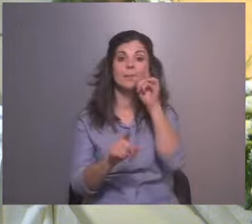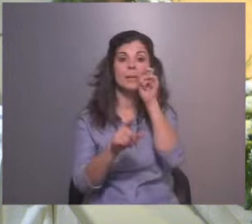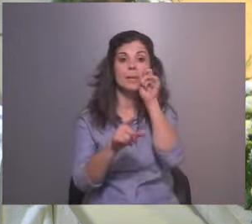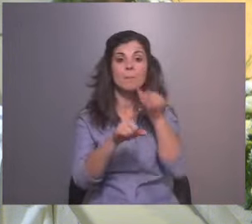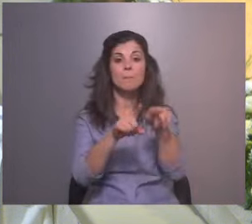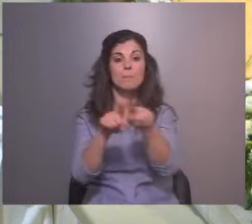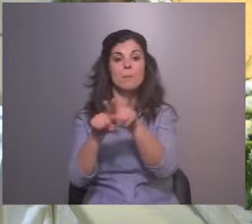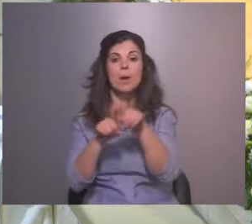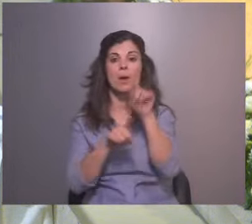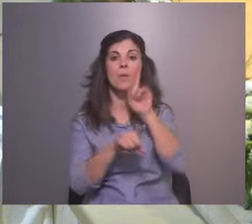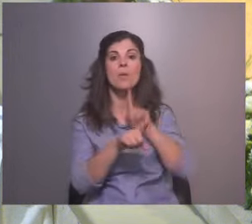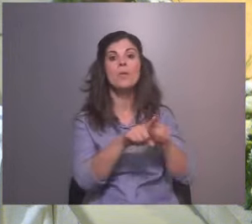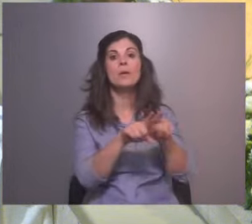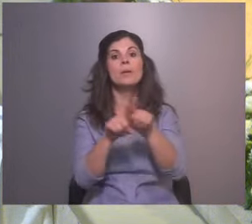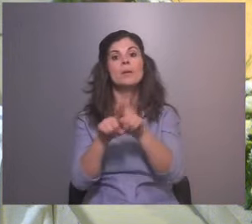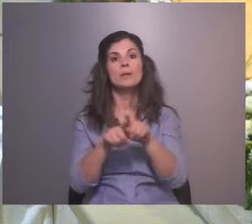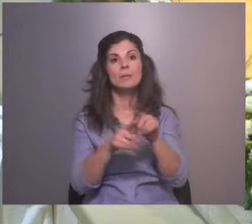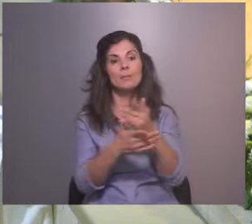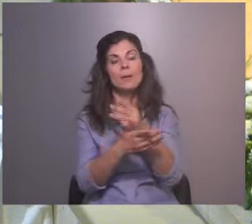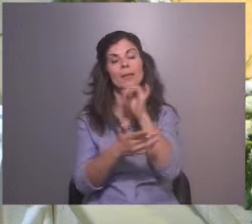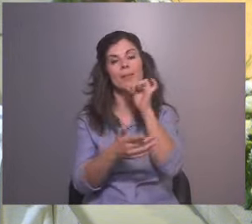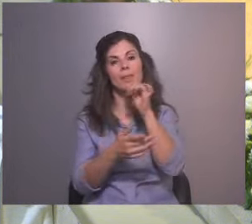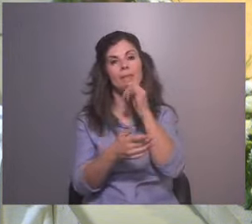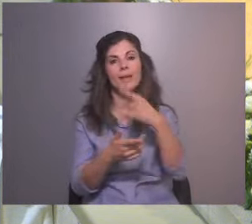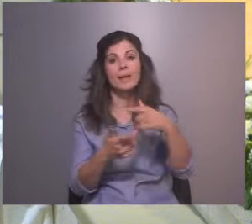Agora mais forte.